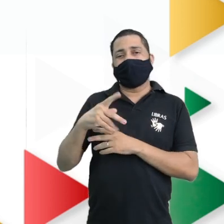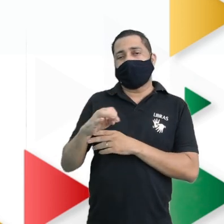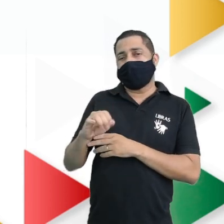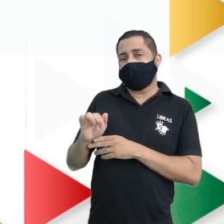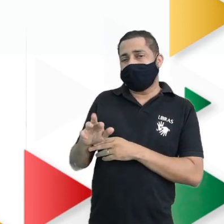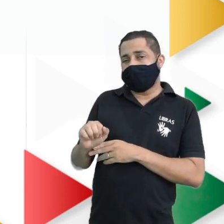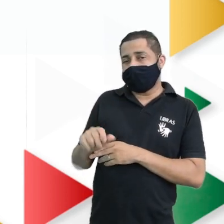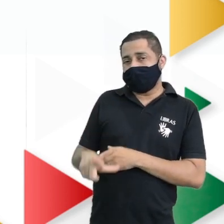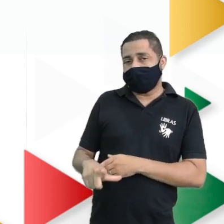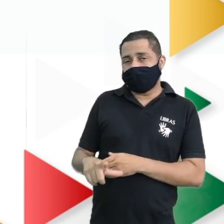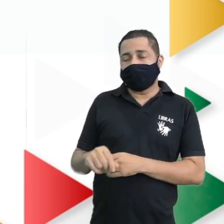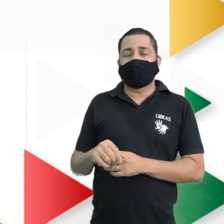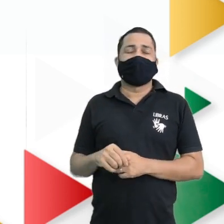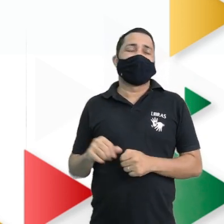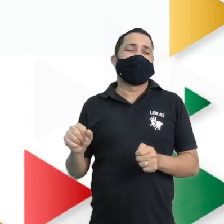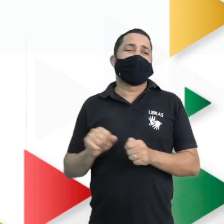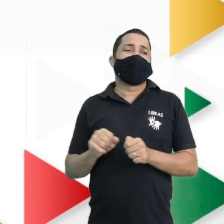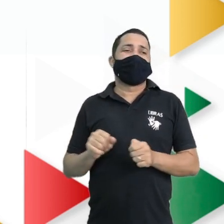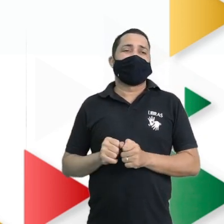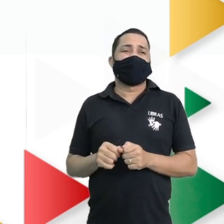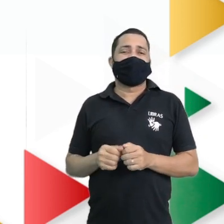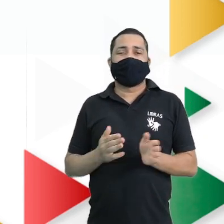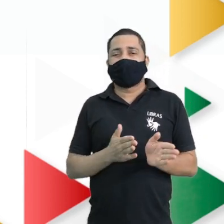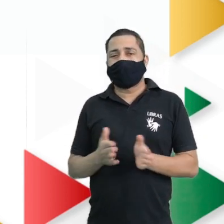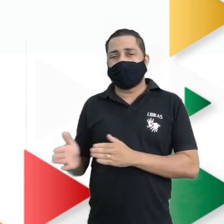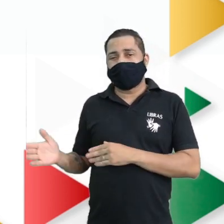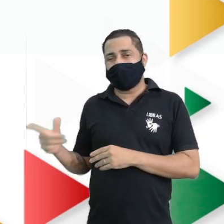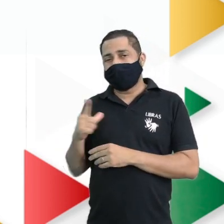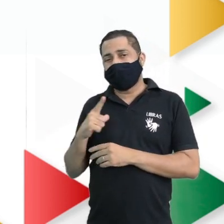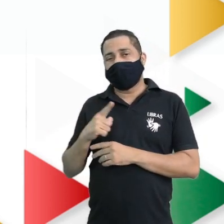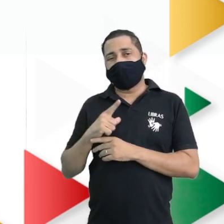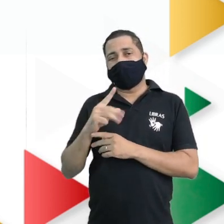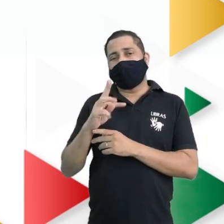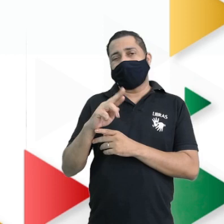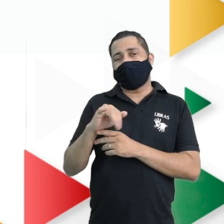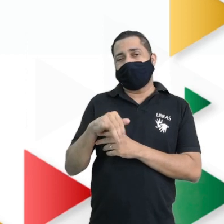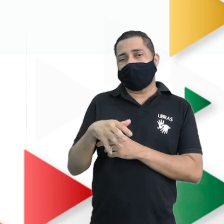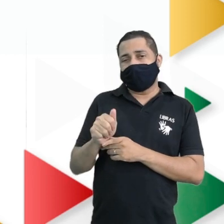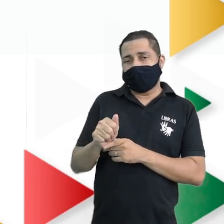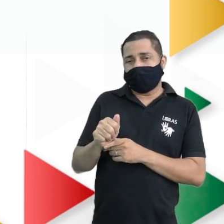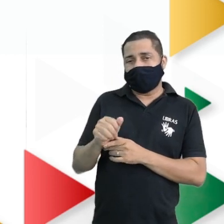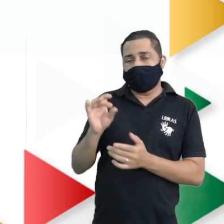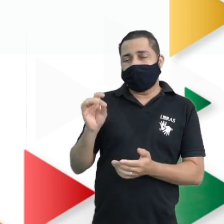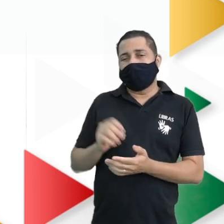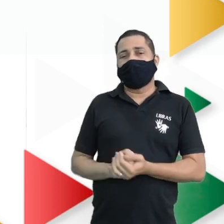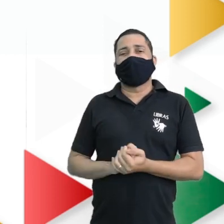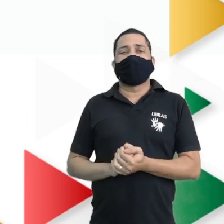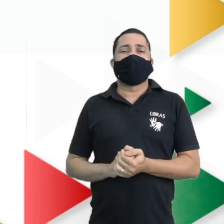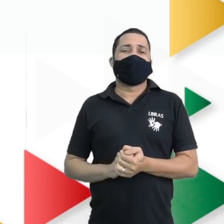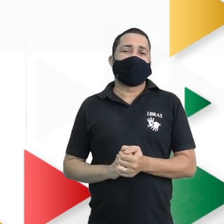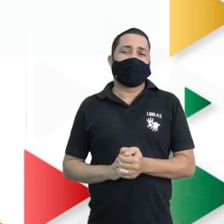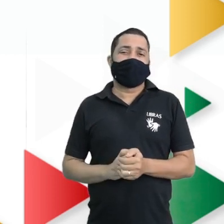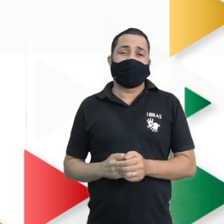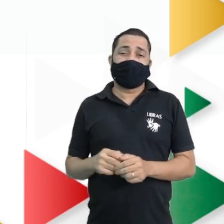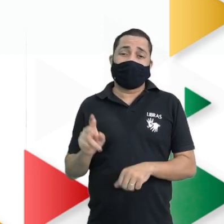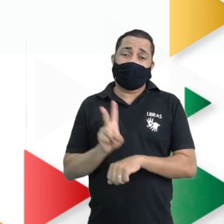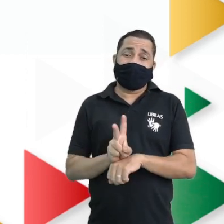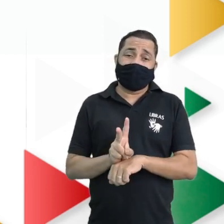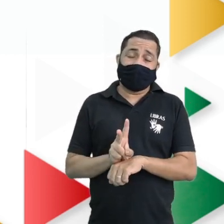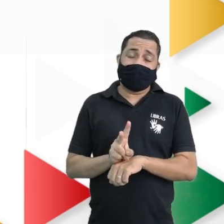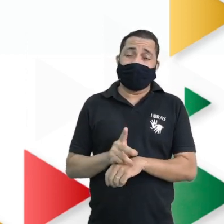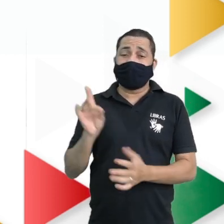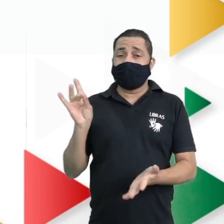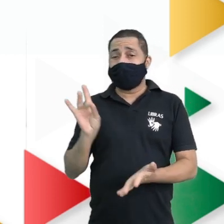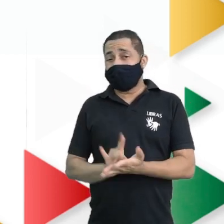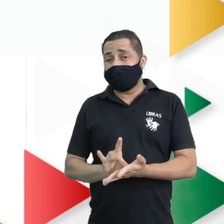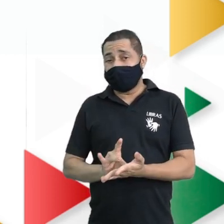Aí diz aqui, fases do período regencial. Eu vou ter trina provisória, trina permanente,